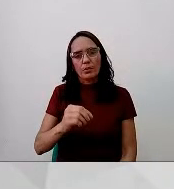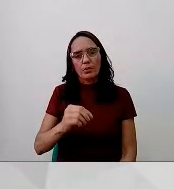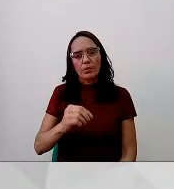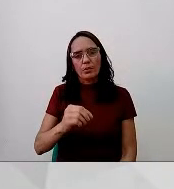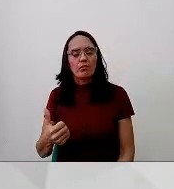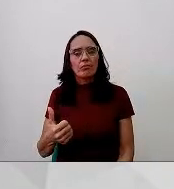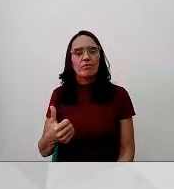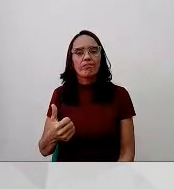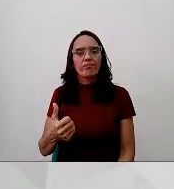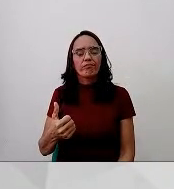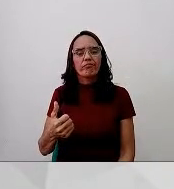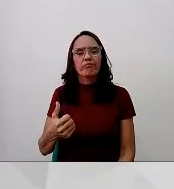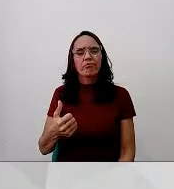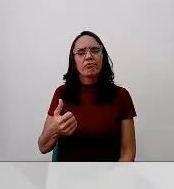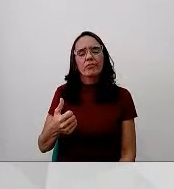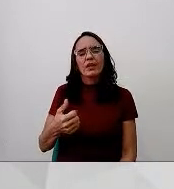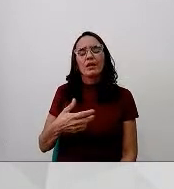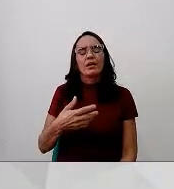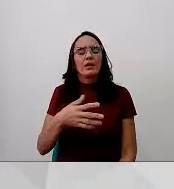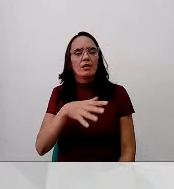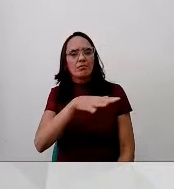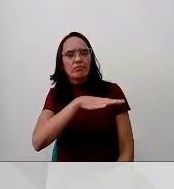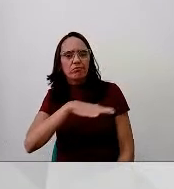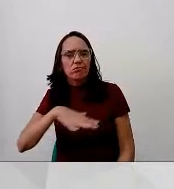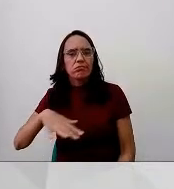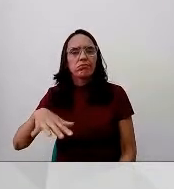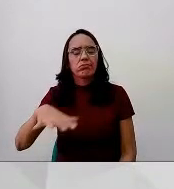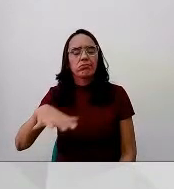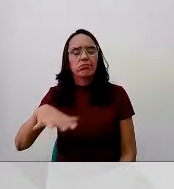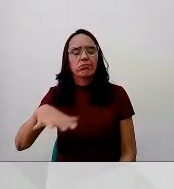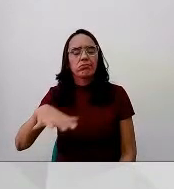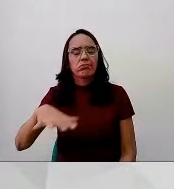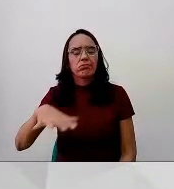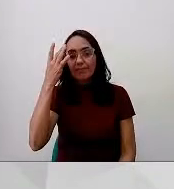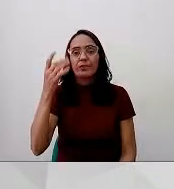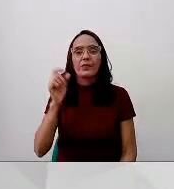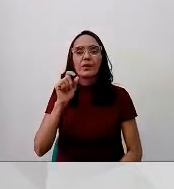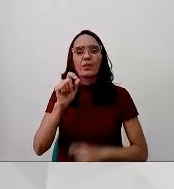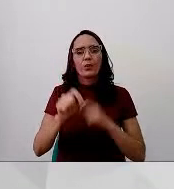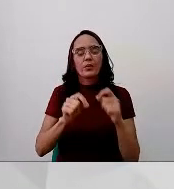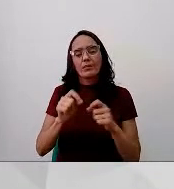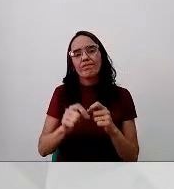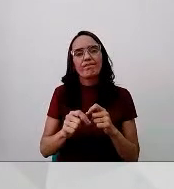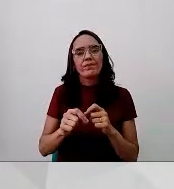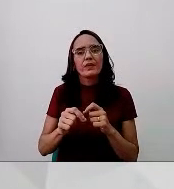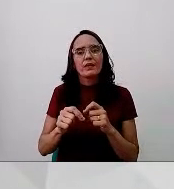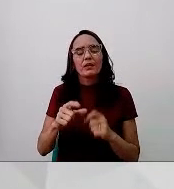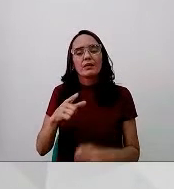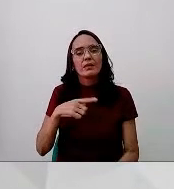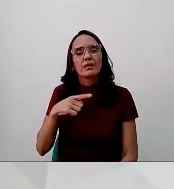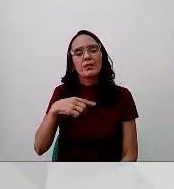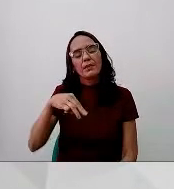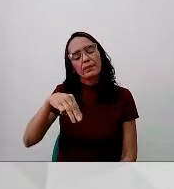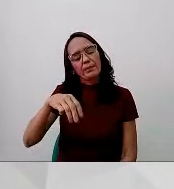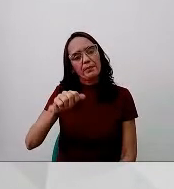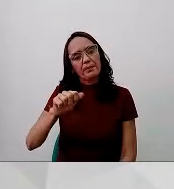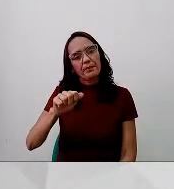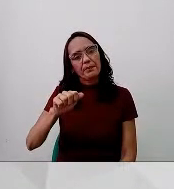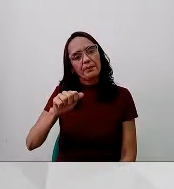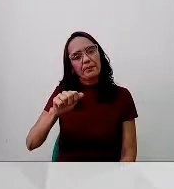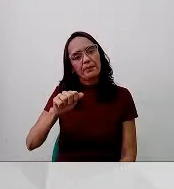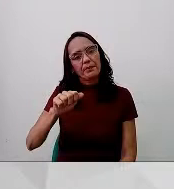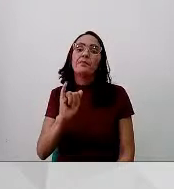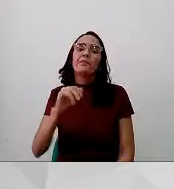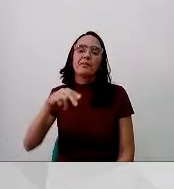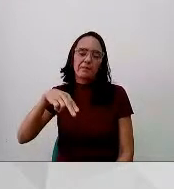a sua máquina Watson, né, que existe até hoje, né, que concentra inúmeros algoritmos de